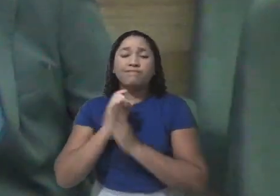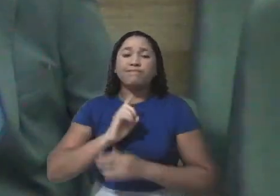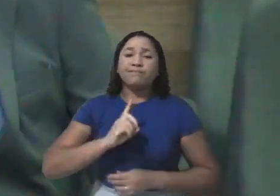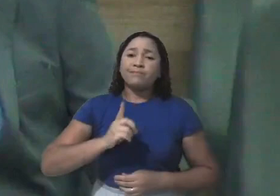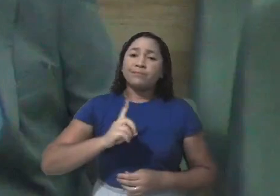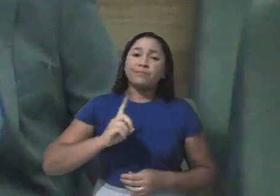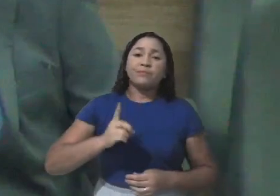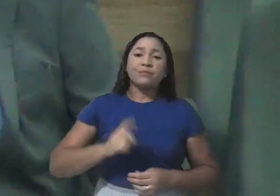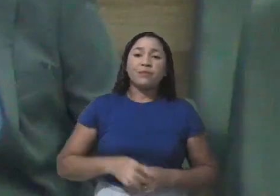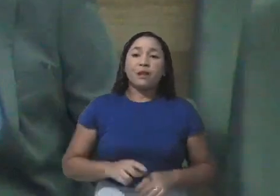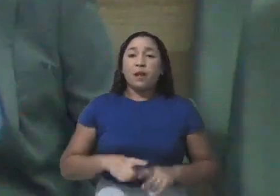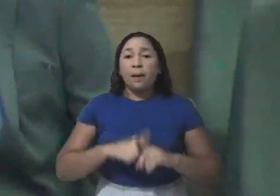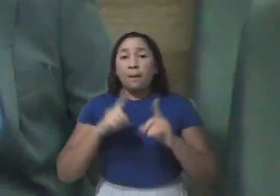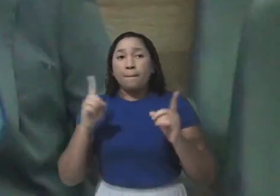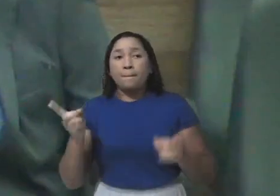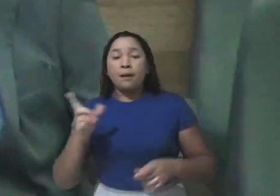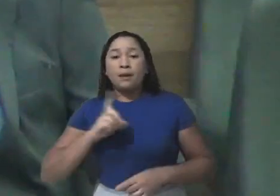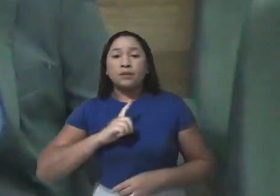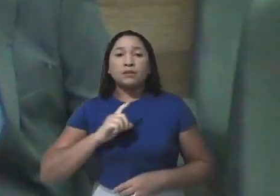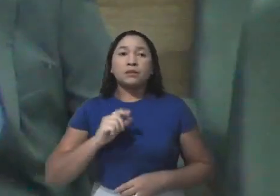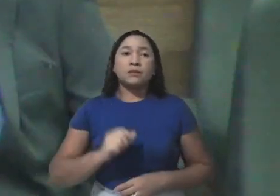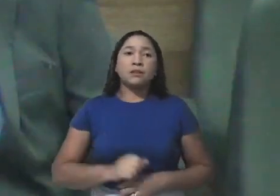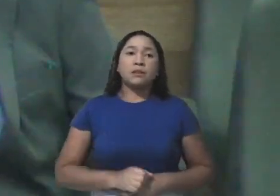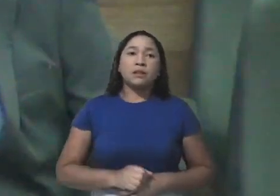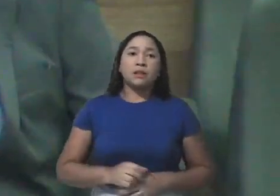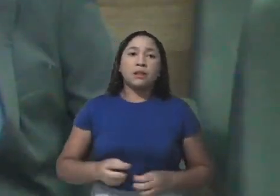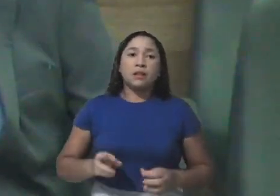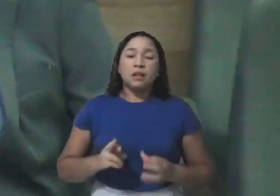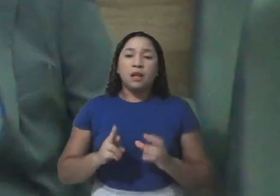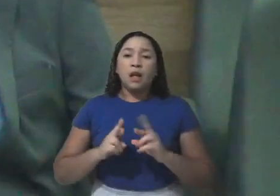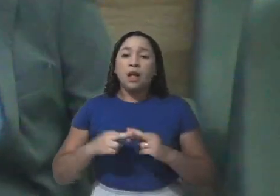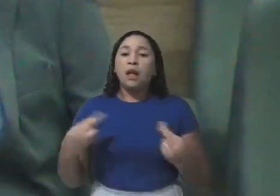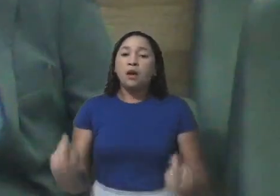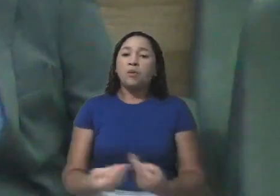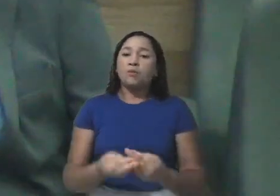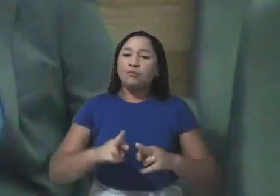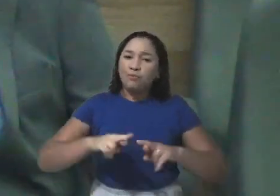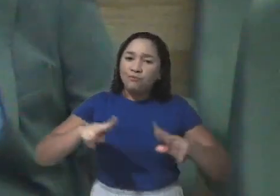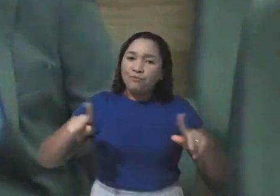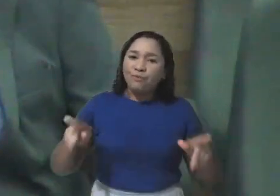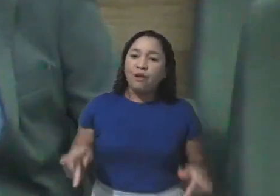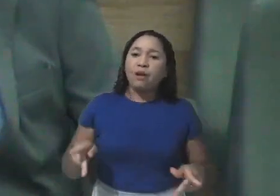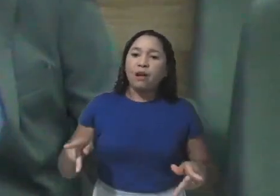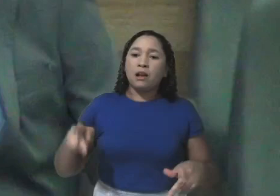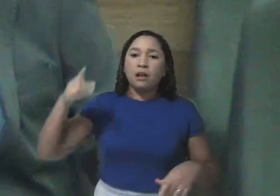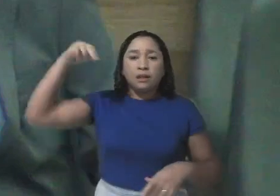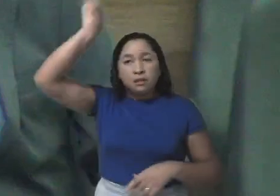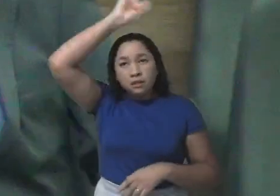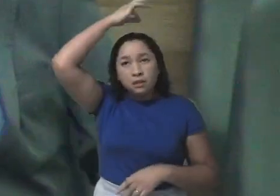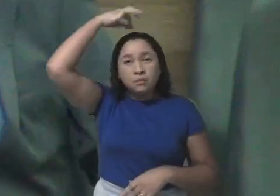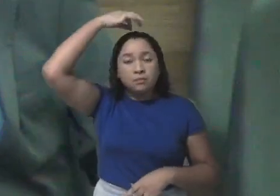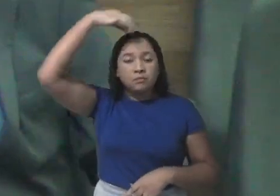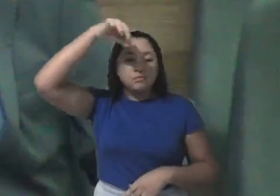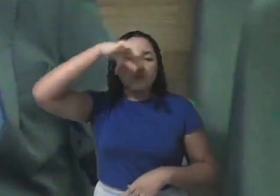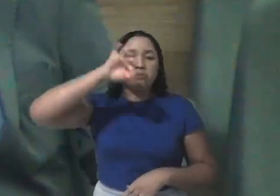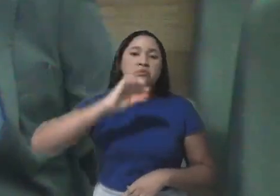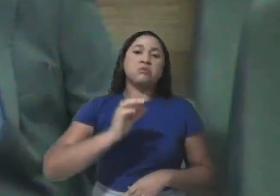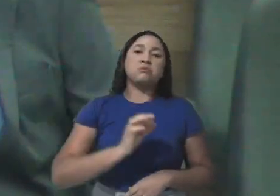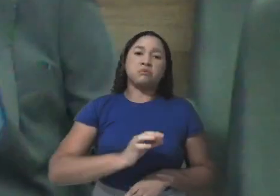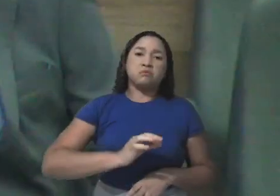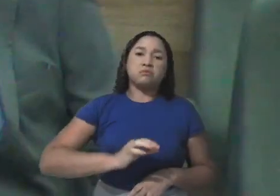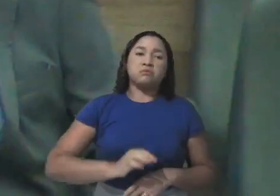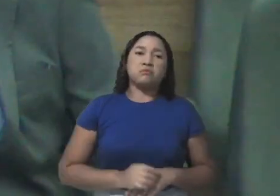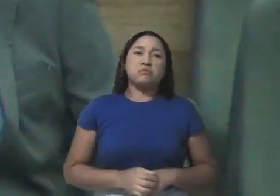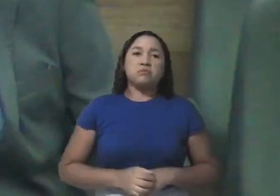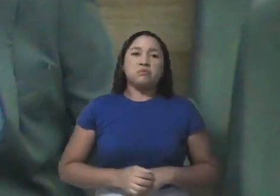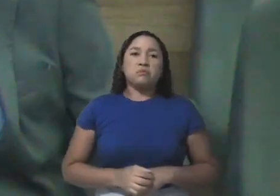outra reunião, outra decisão, iluminada pelo Espírito Santo, vai resolvendo e vai retirando